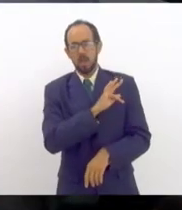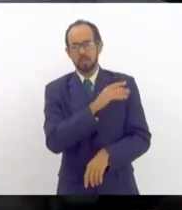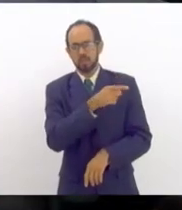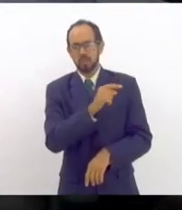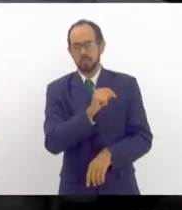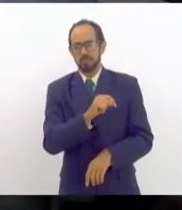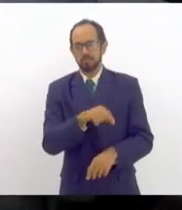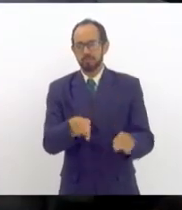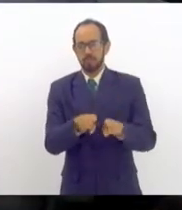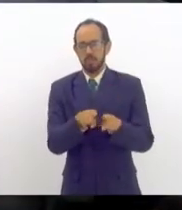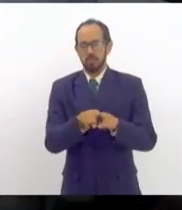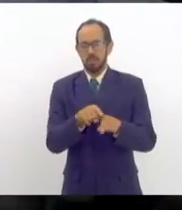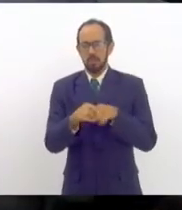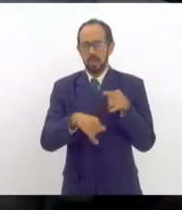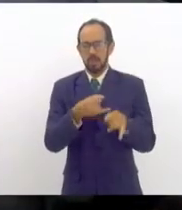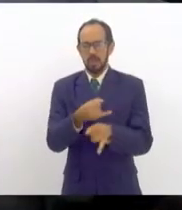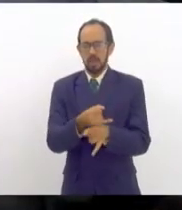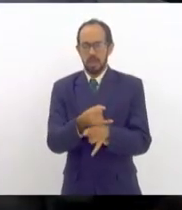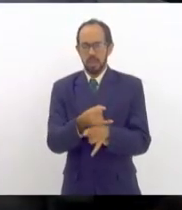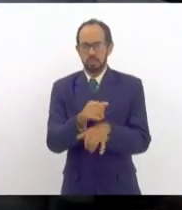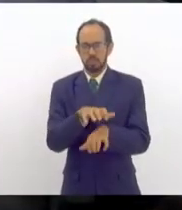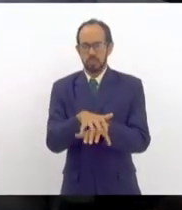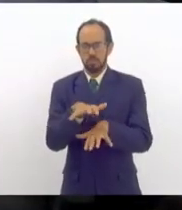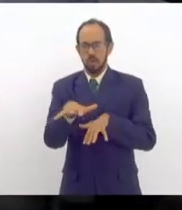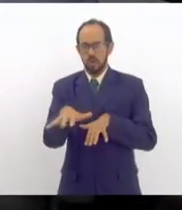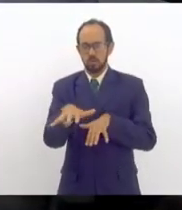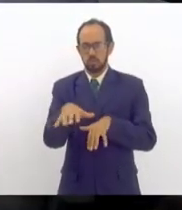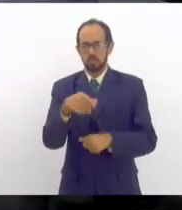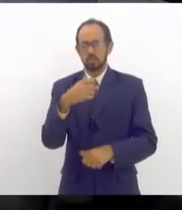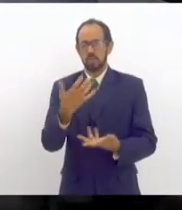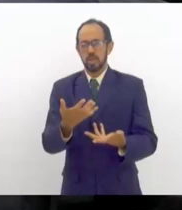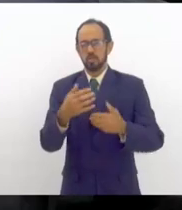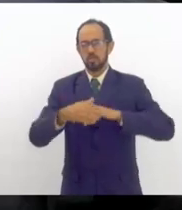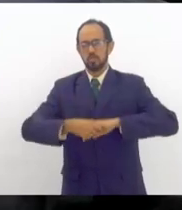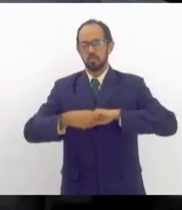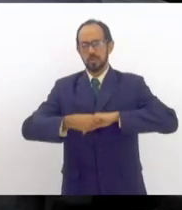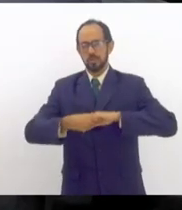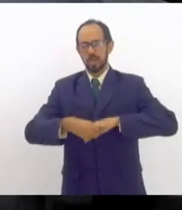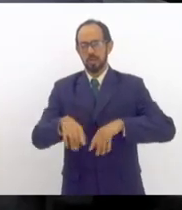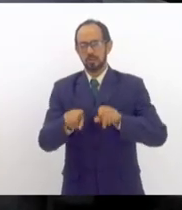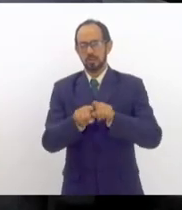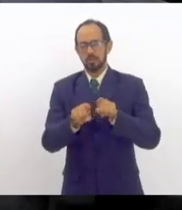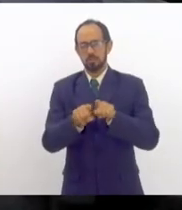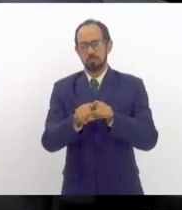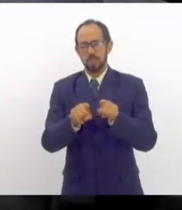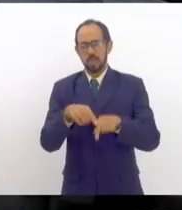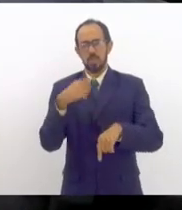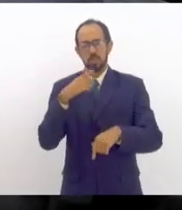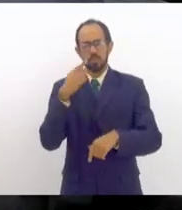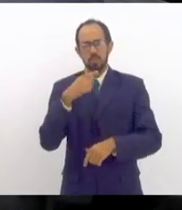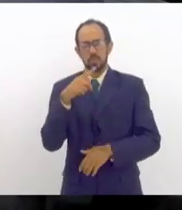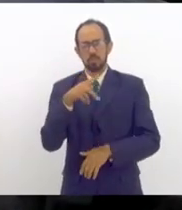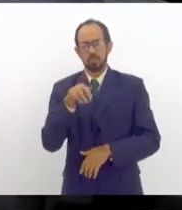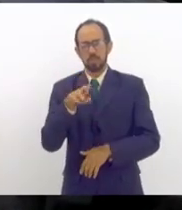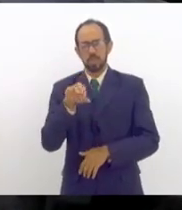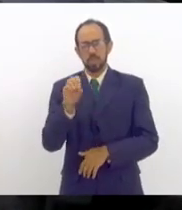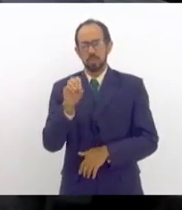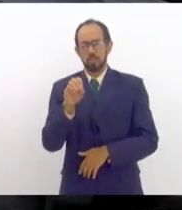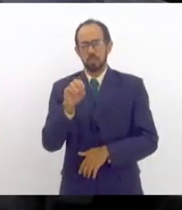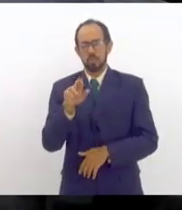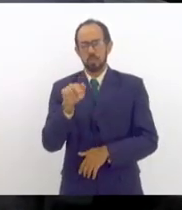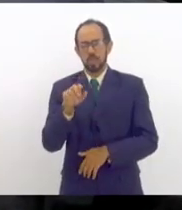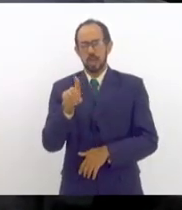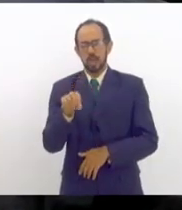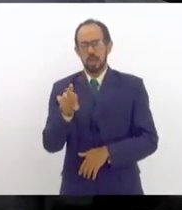online quero saudar aqui através do deputado Pedro Ricardo que já plugou aqui